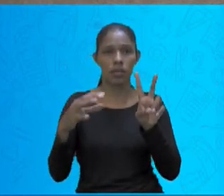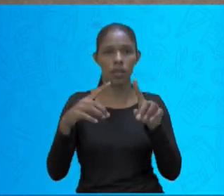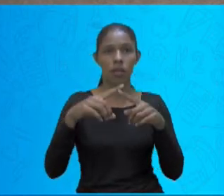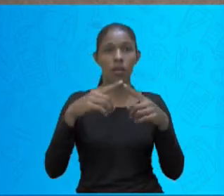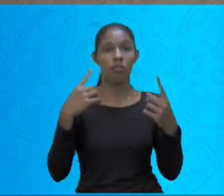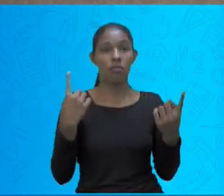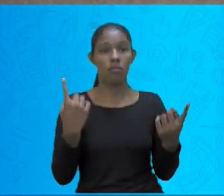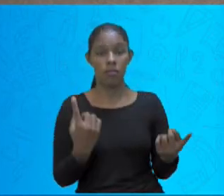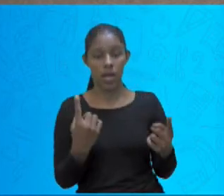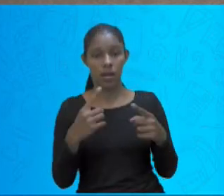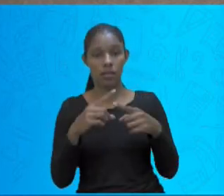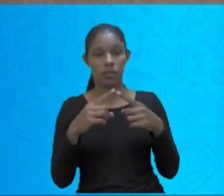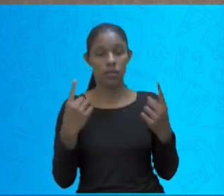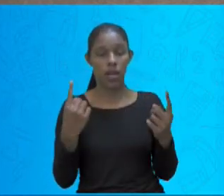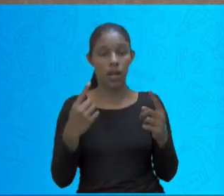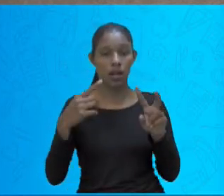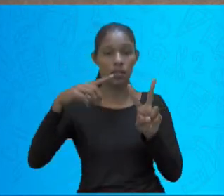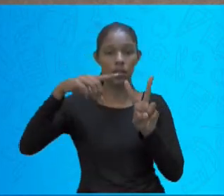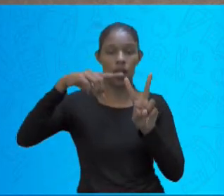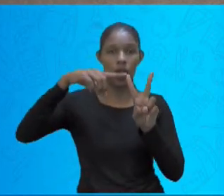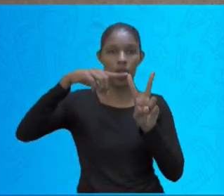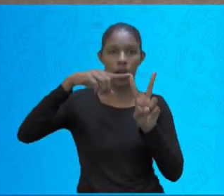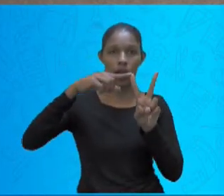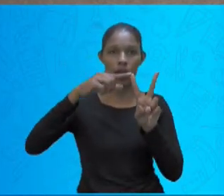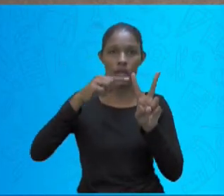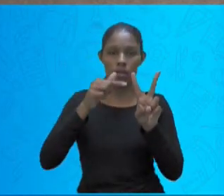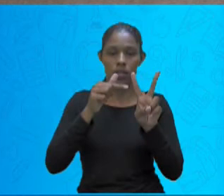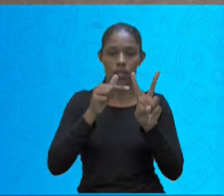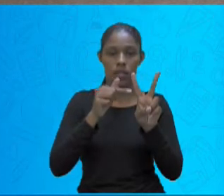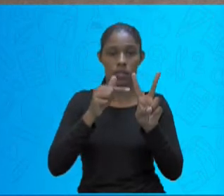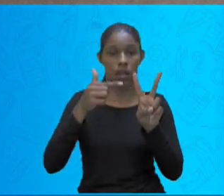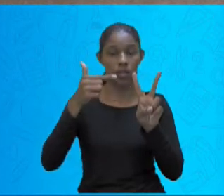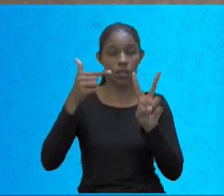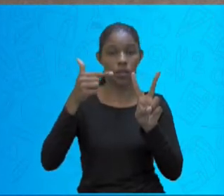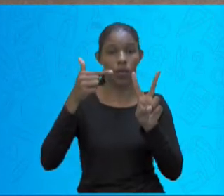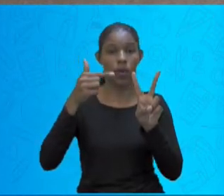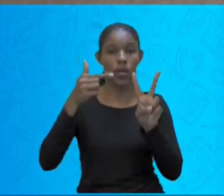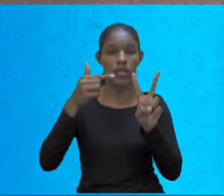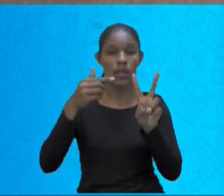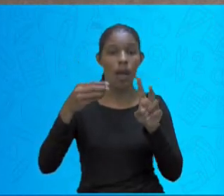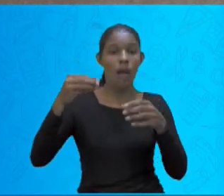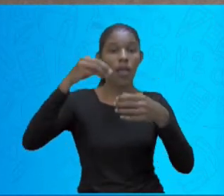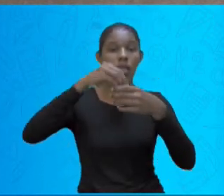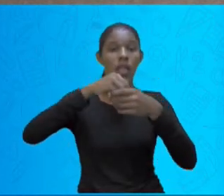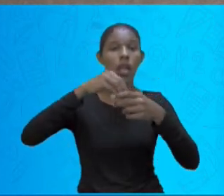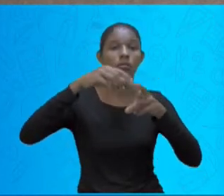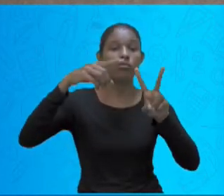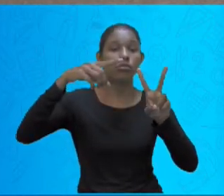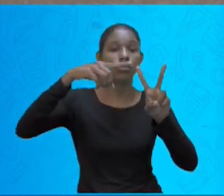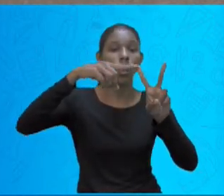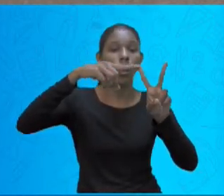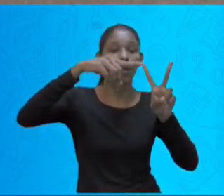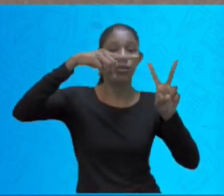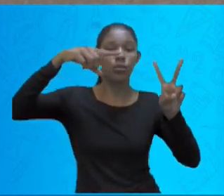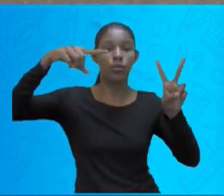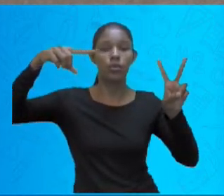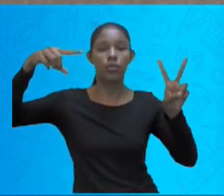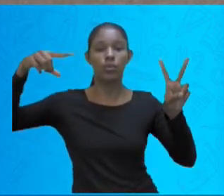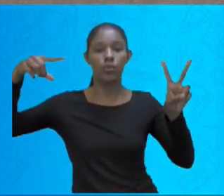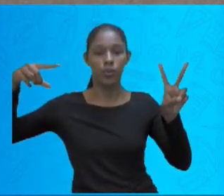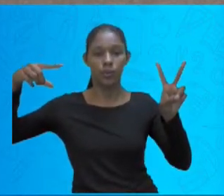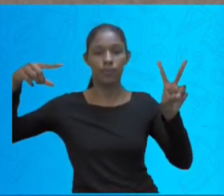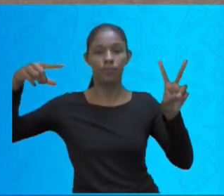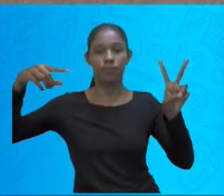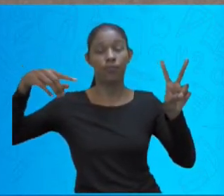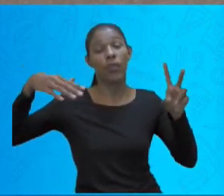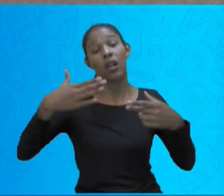radicando aqui, dessa raiz cúbica de 1 mais o 7 estava aqui. E ele retirou. Então,